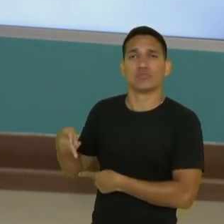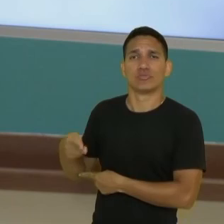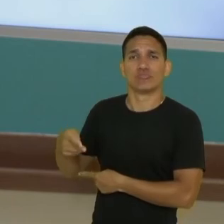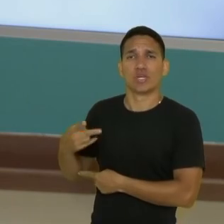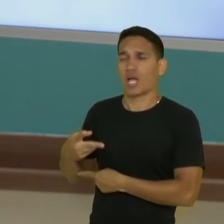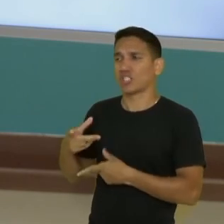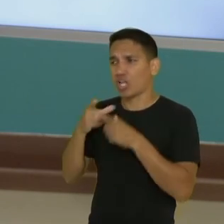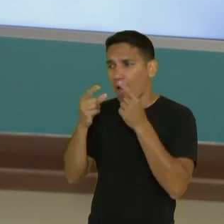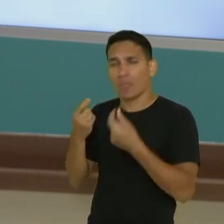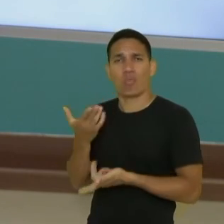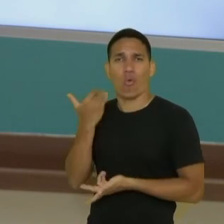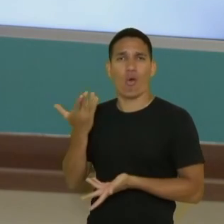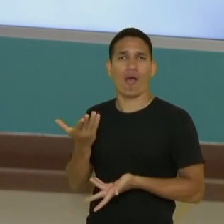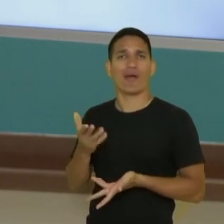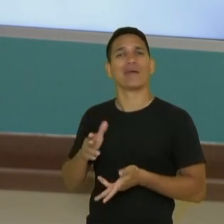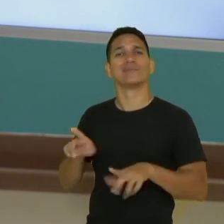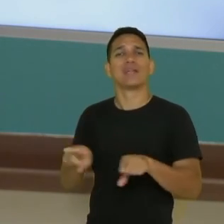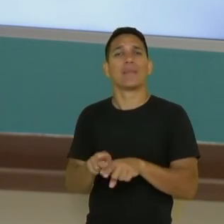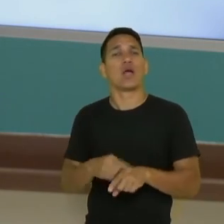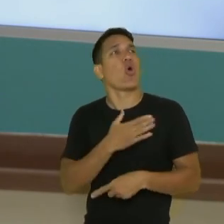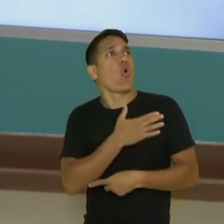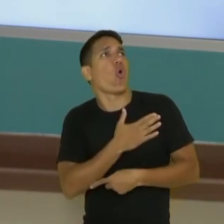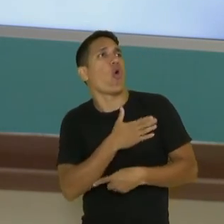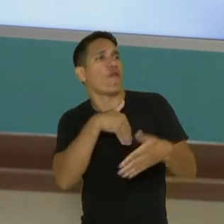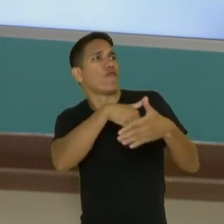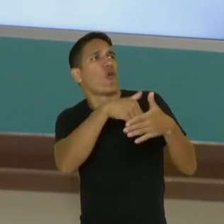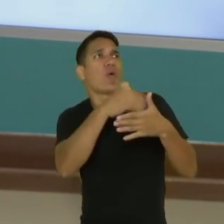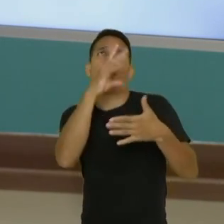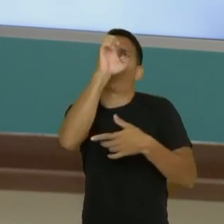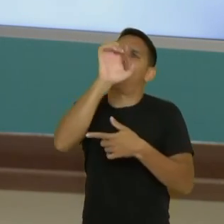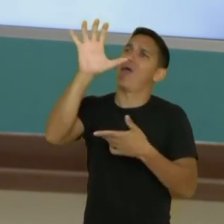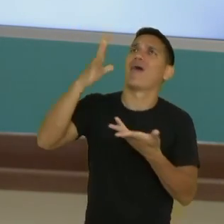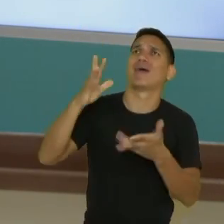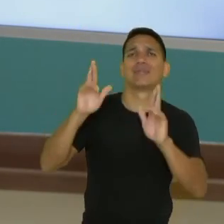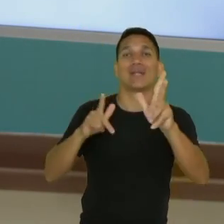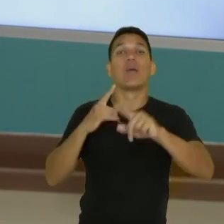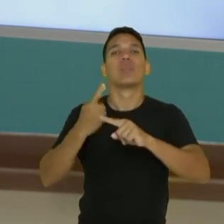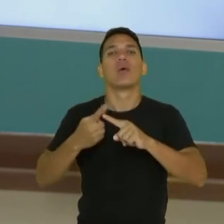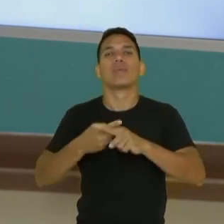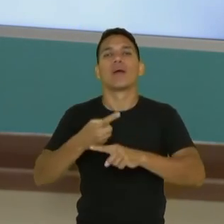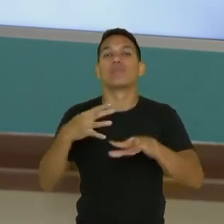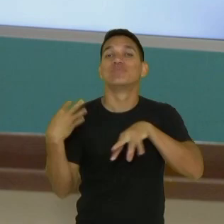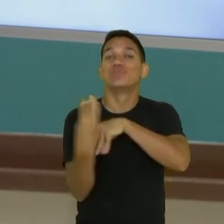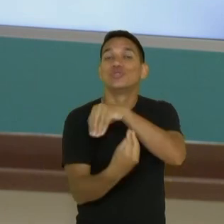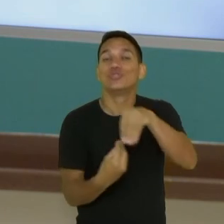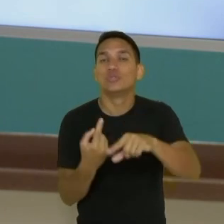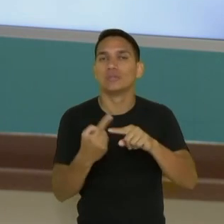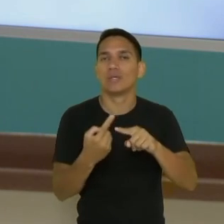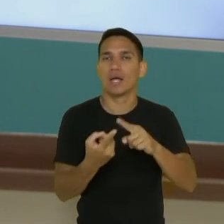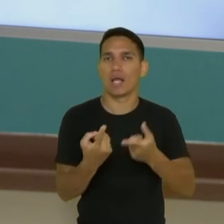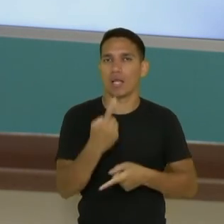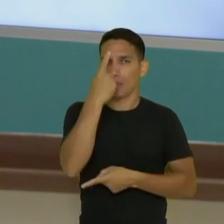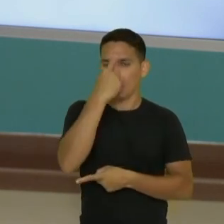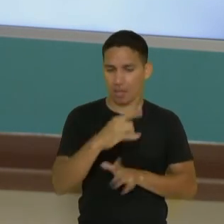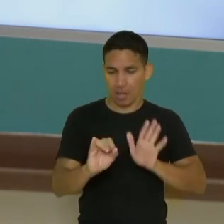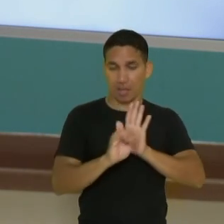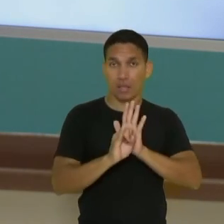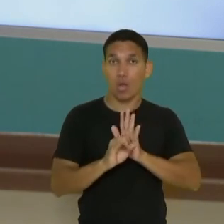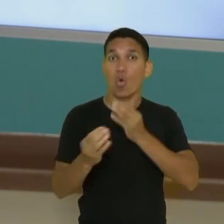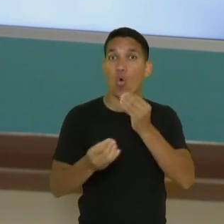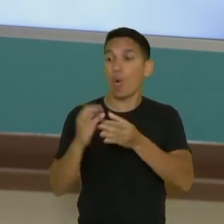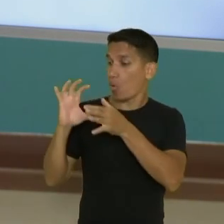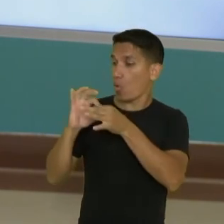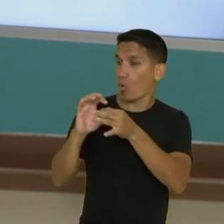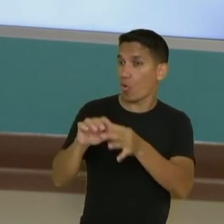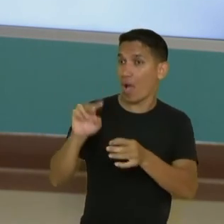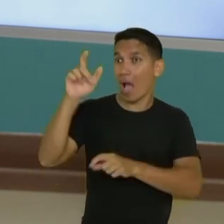europeu, né? Enfim, a coisa se modifica muito, porque identidades, né, elas se misturam dentro do contexto de como as pessoas nos veem e de como nós vemos